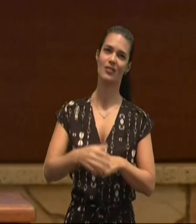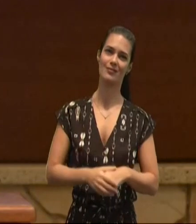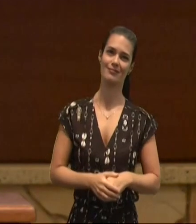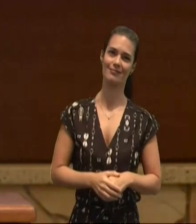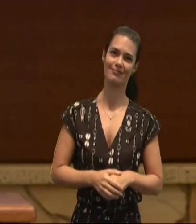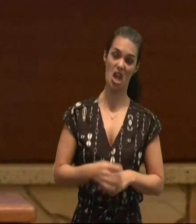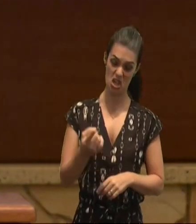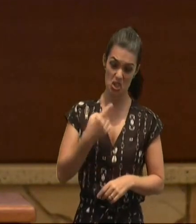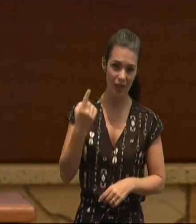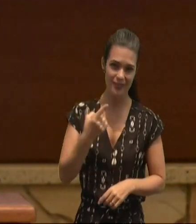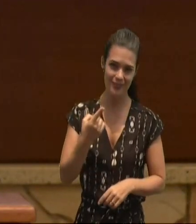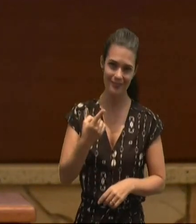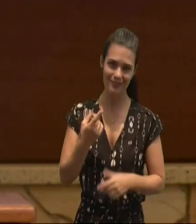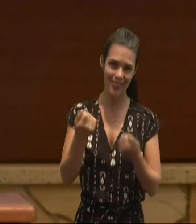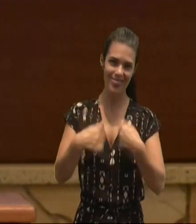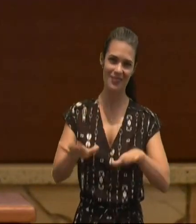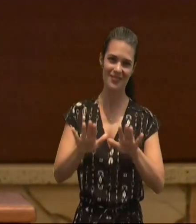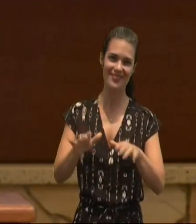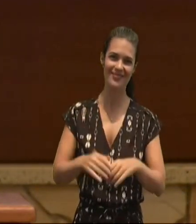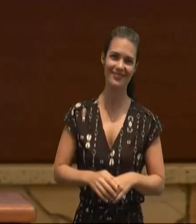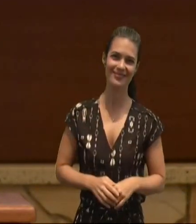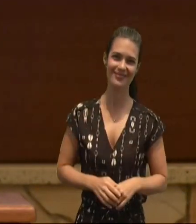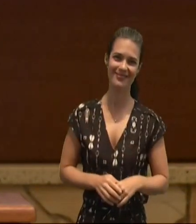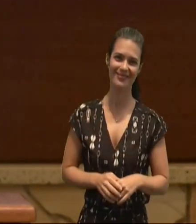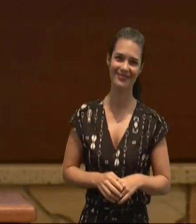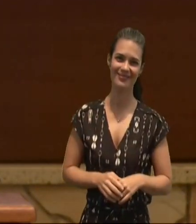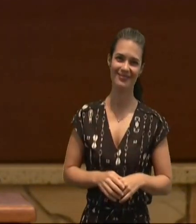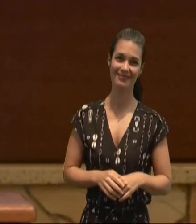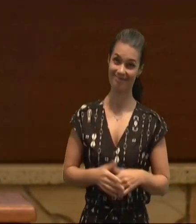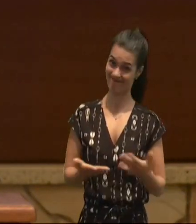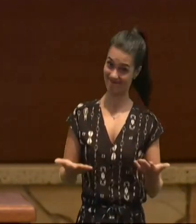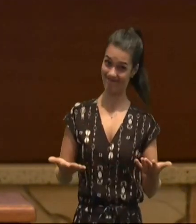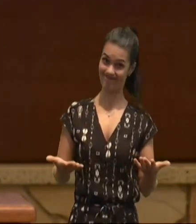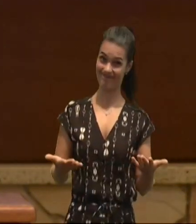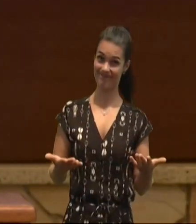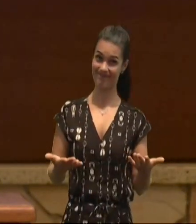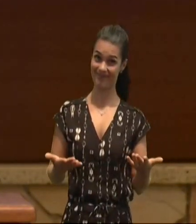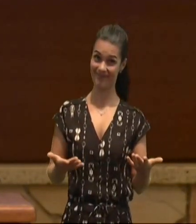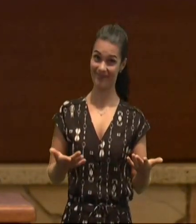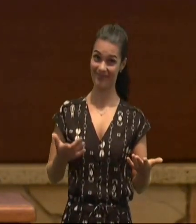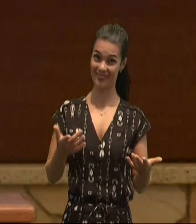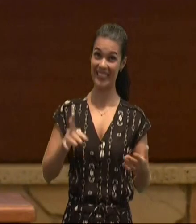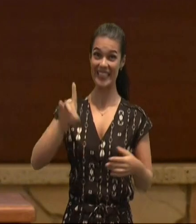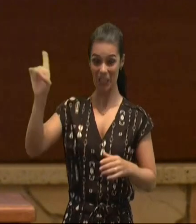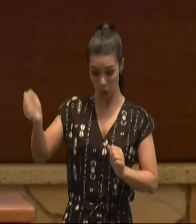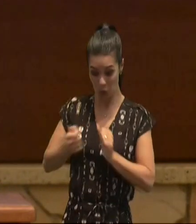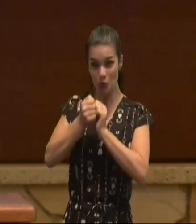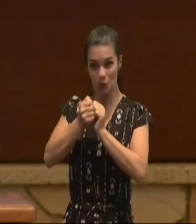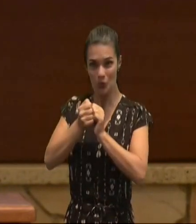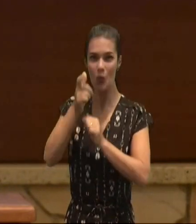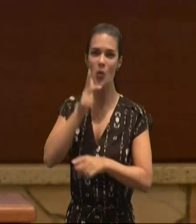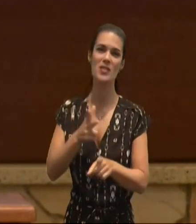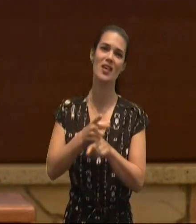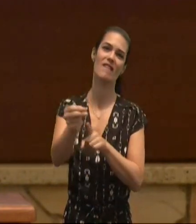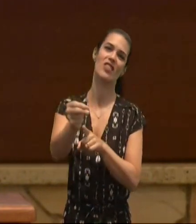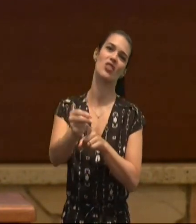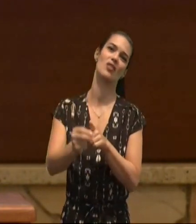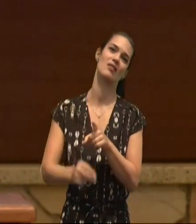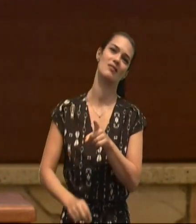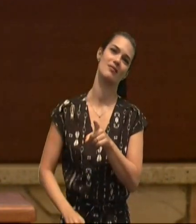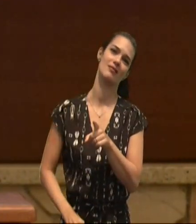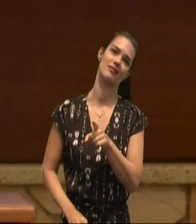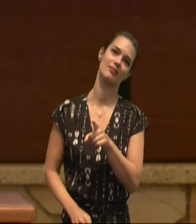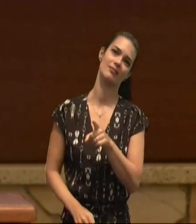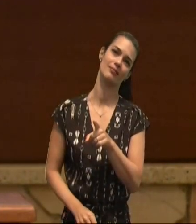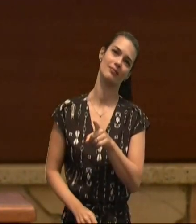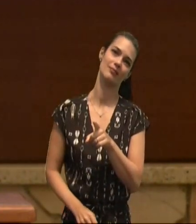Foi o diferencial, quando Deus está conosco. E é por isso, irmão,